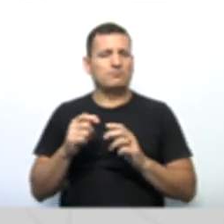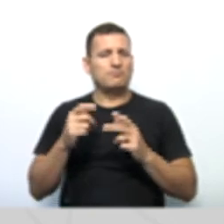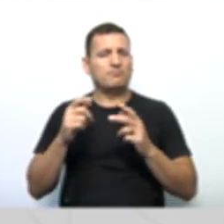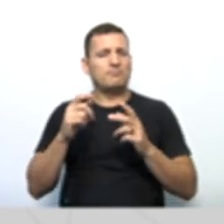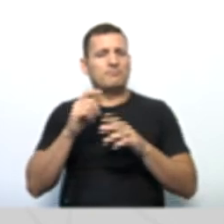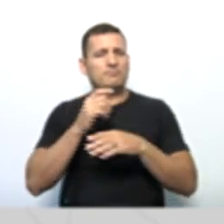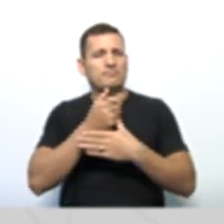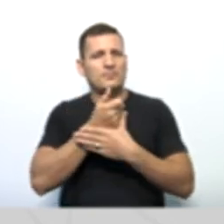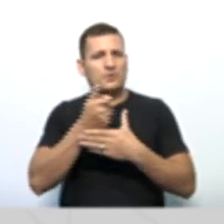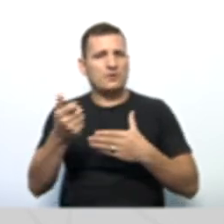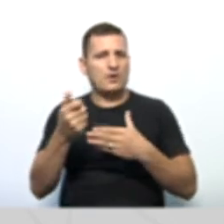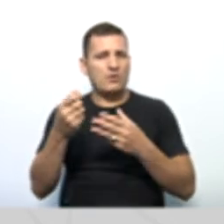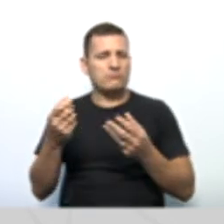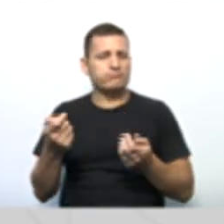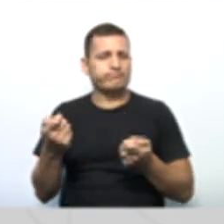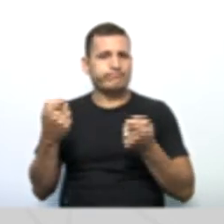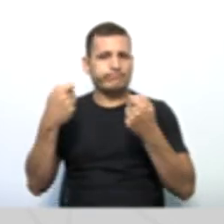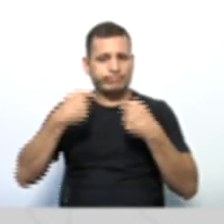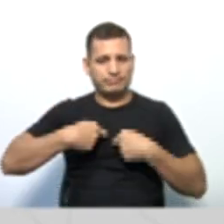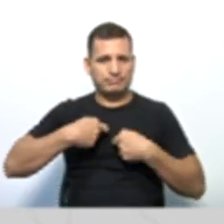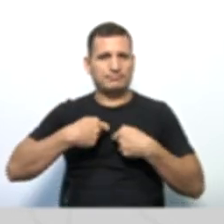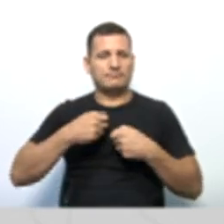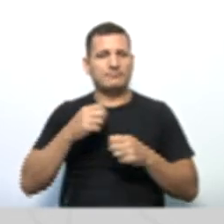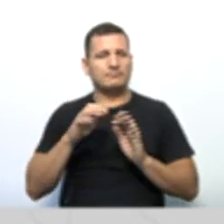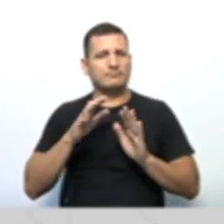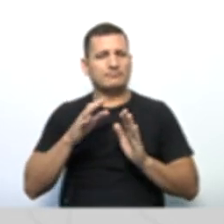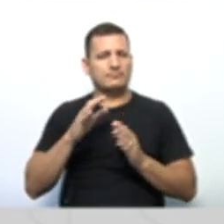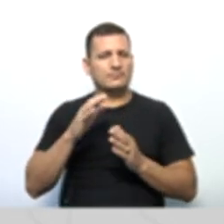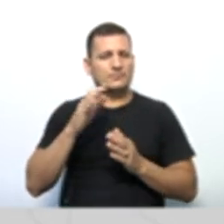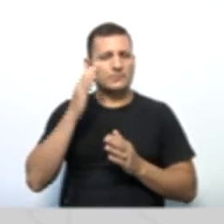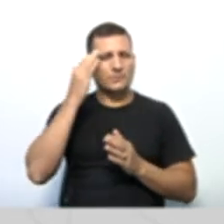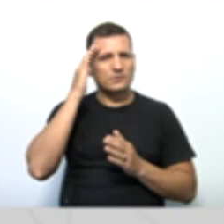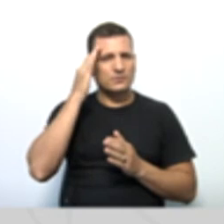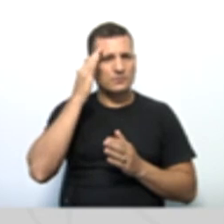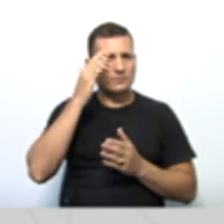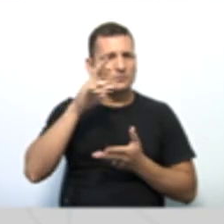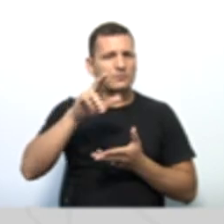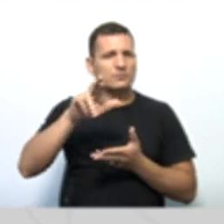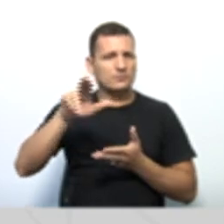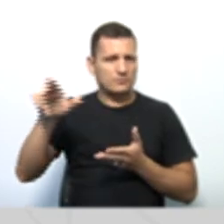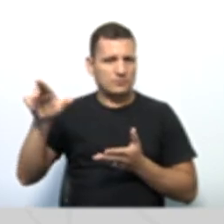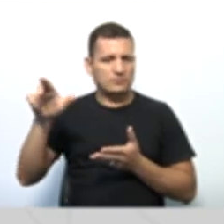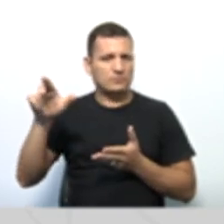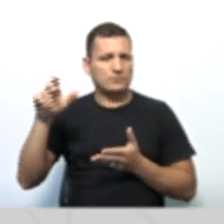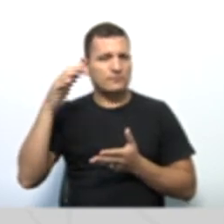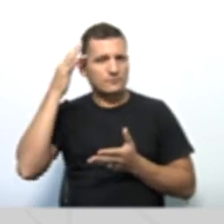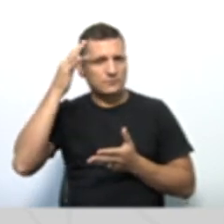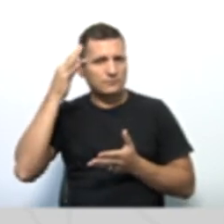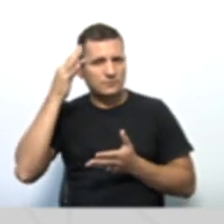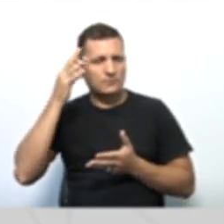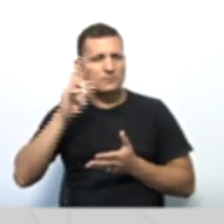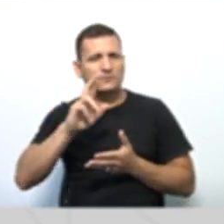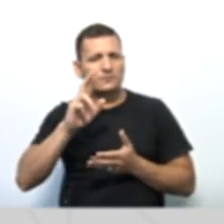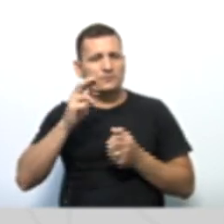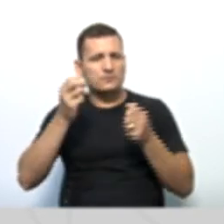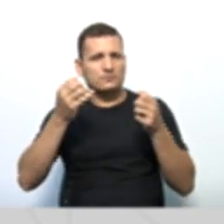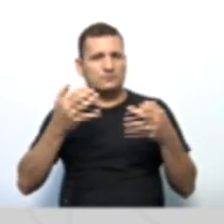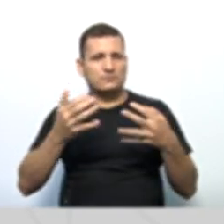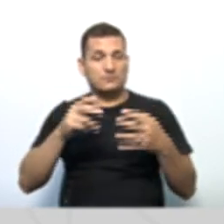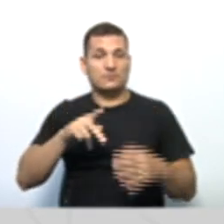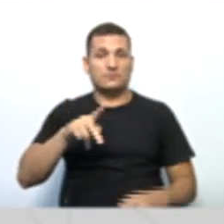Embora isso possa ser compreendido por ambas as concepções filosóficas, quem vai bater muito nessa tecla é o Kant,